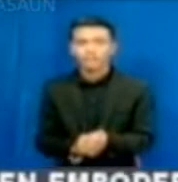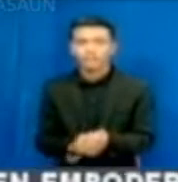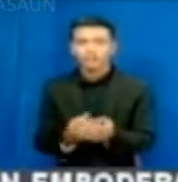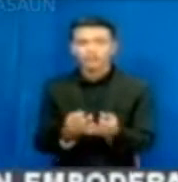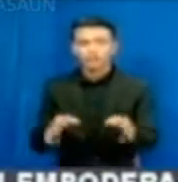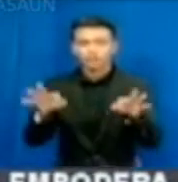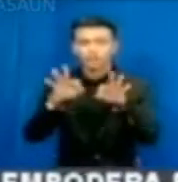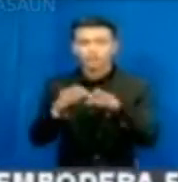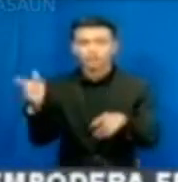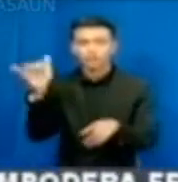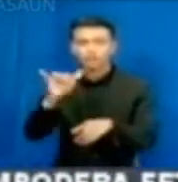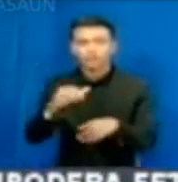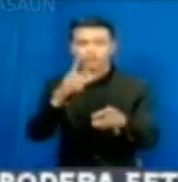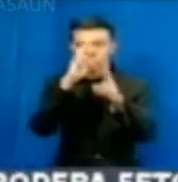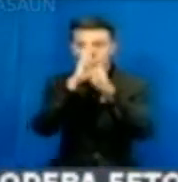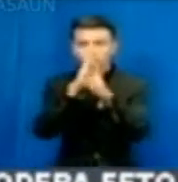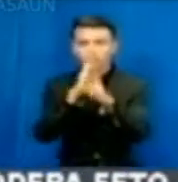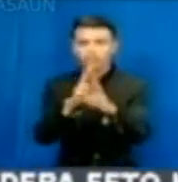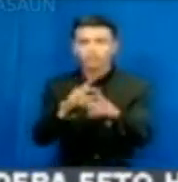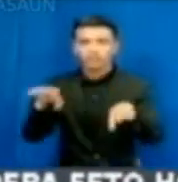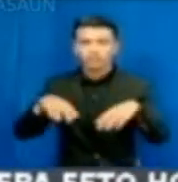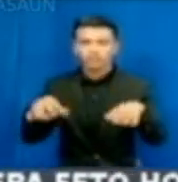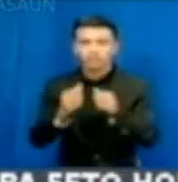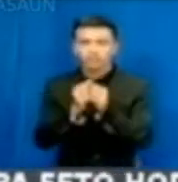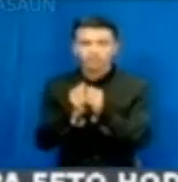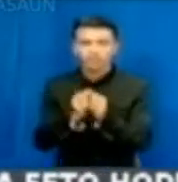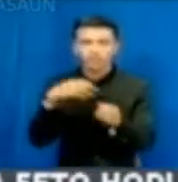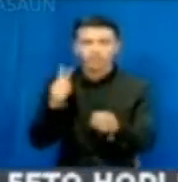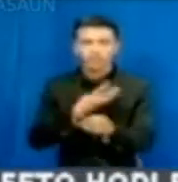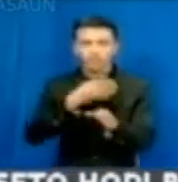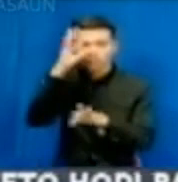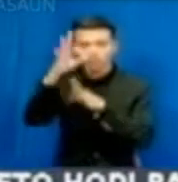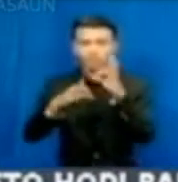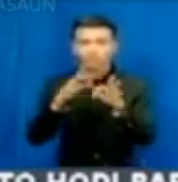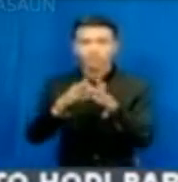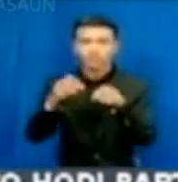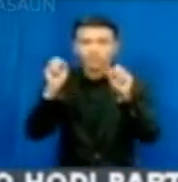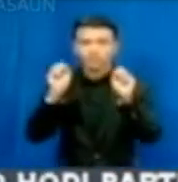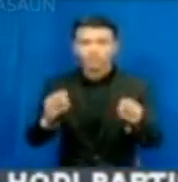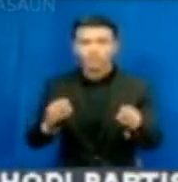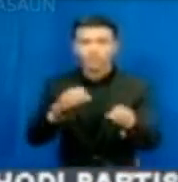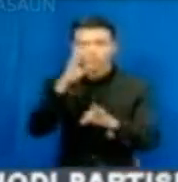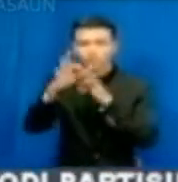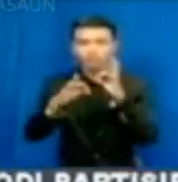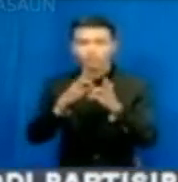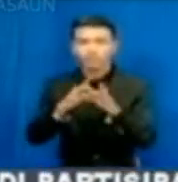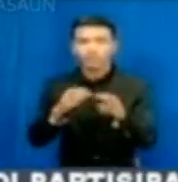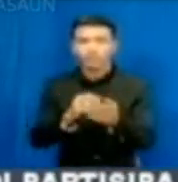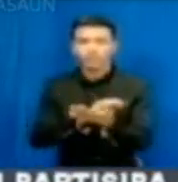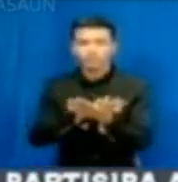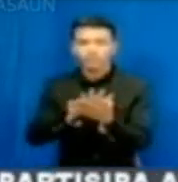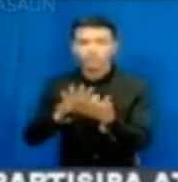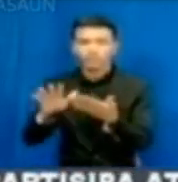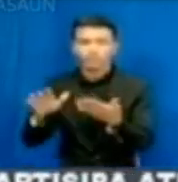Importante Sira Maka Kumpri No Ambi Fier Kade Ida Nemos Bele Bele Garanti Kade Are Target